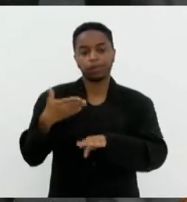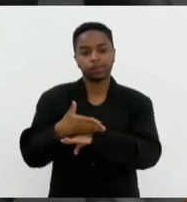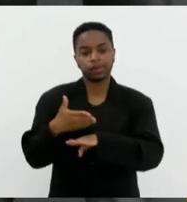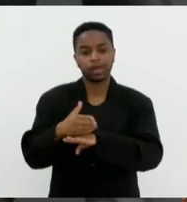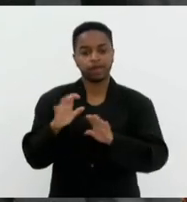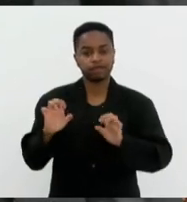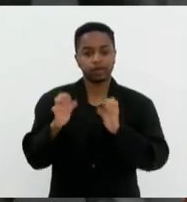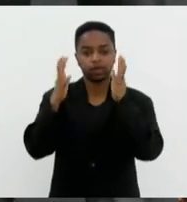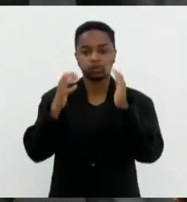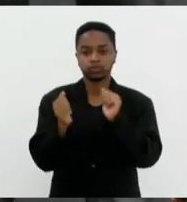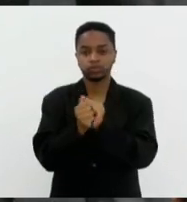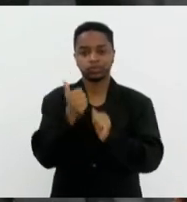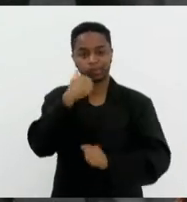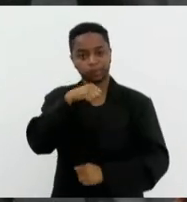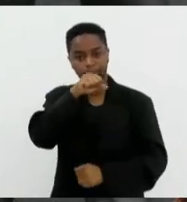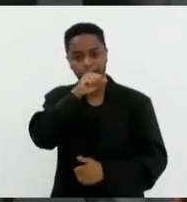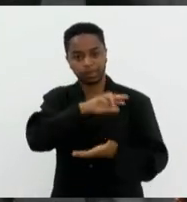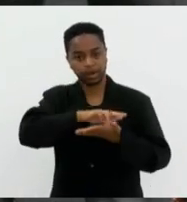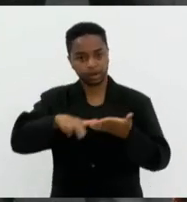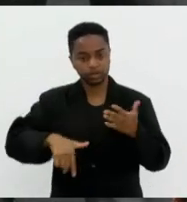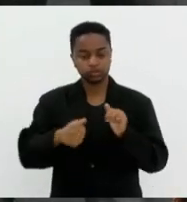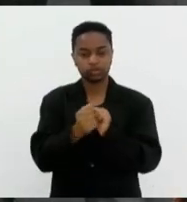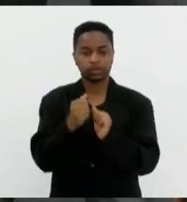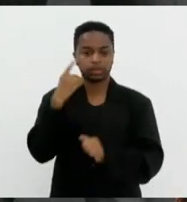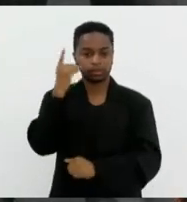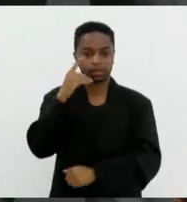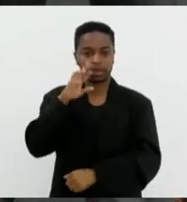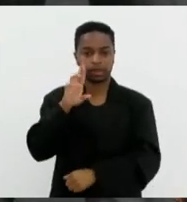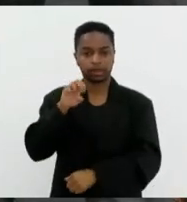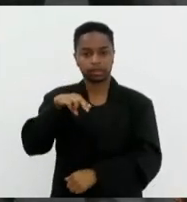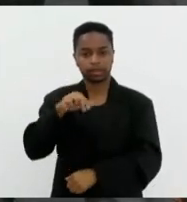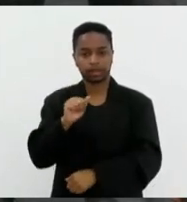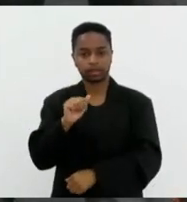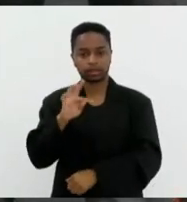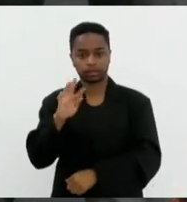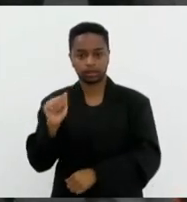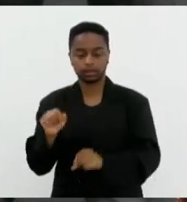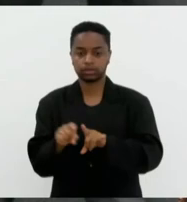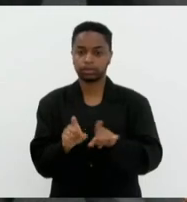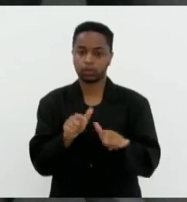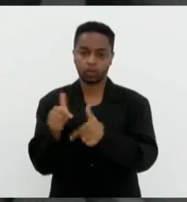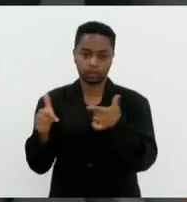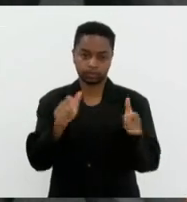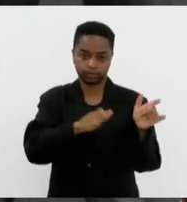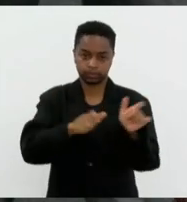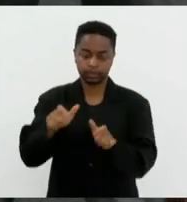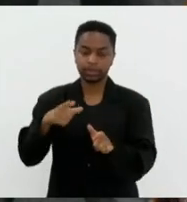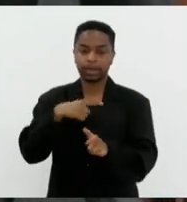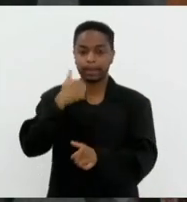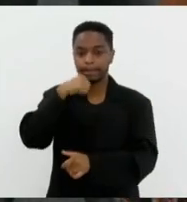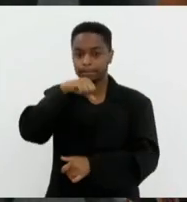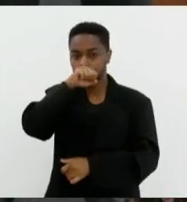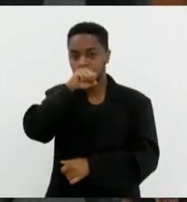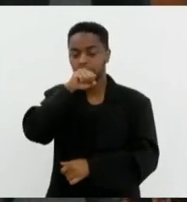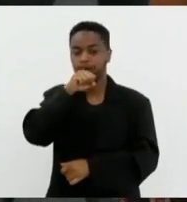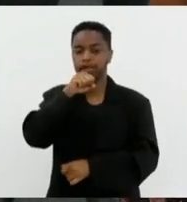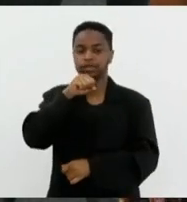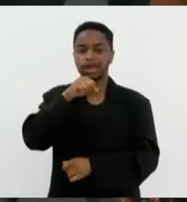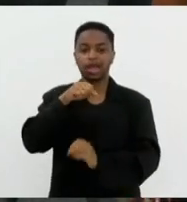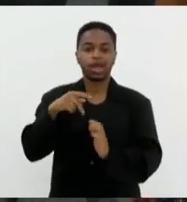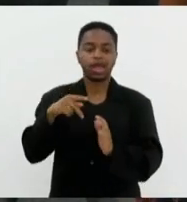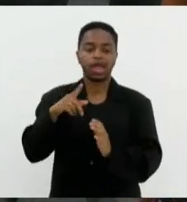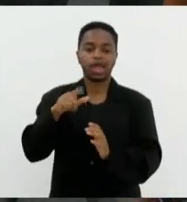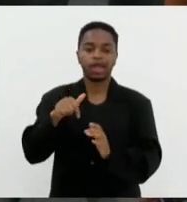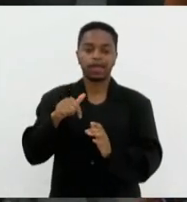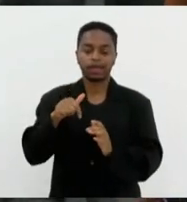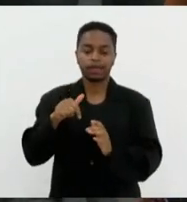né, junto com a deputada Renata, com outros parlamentares, é onde tínhamos mães vítimas de violência do Estado.